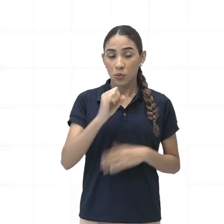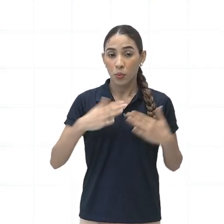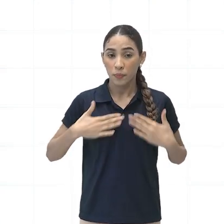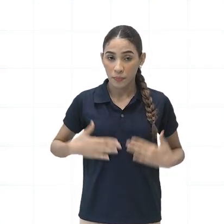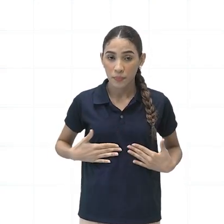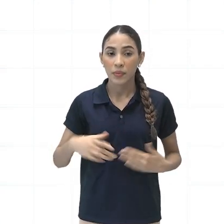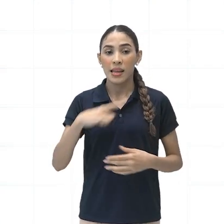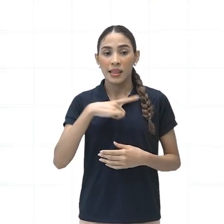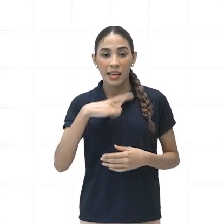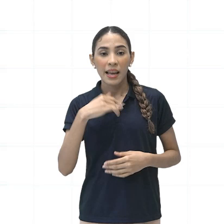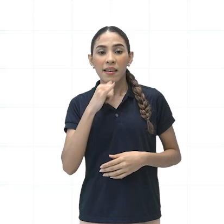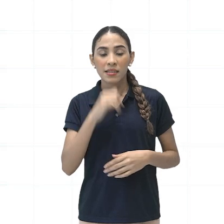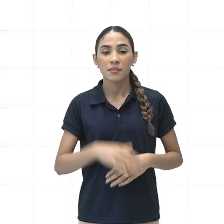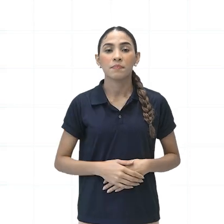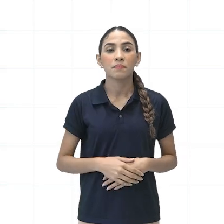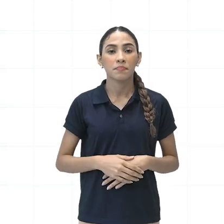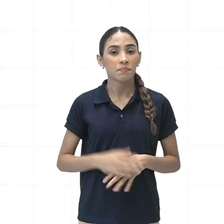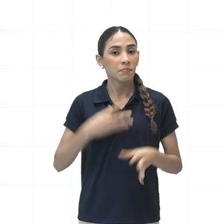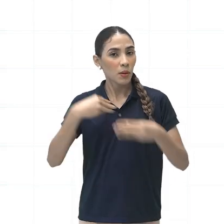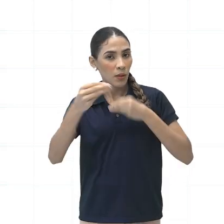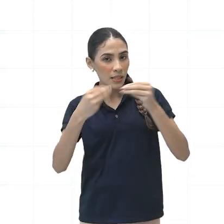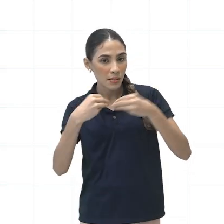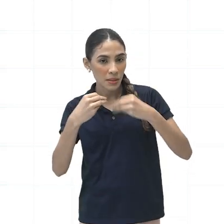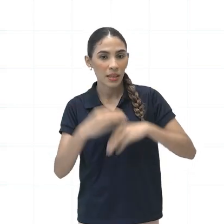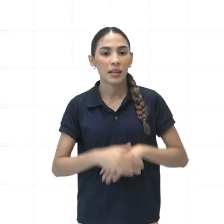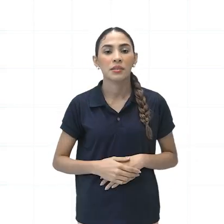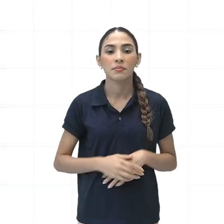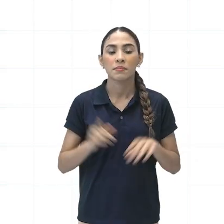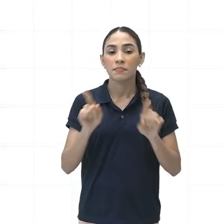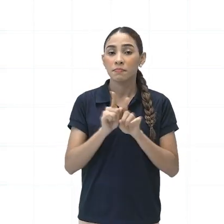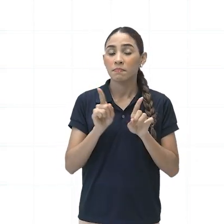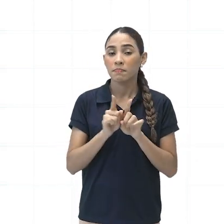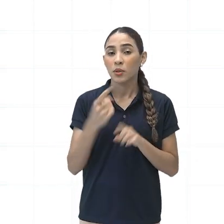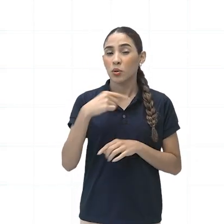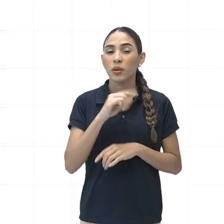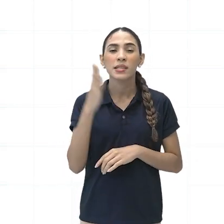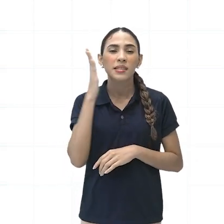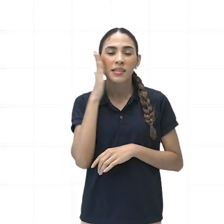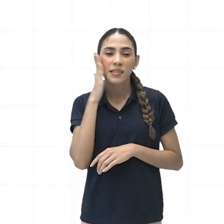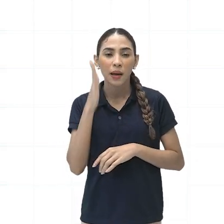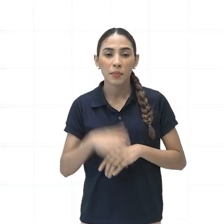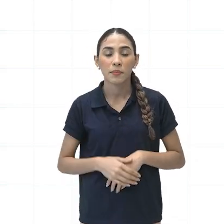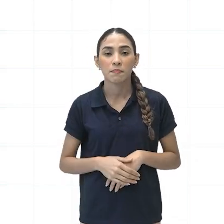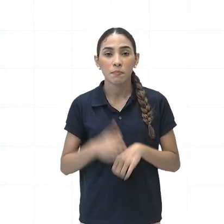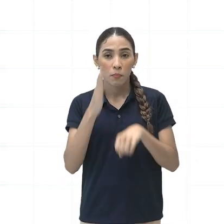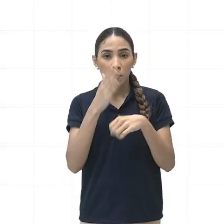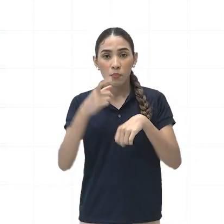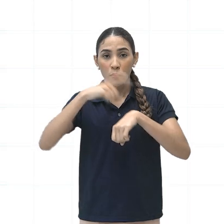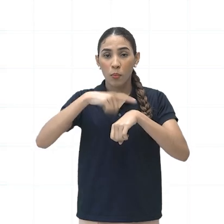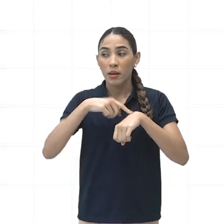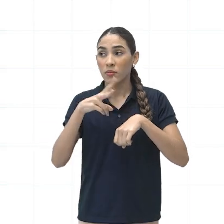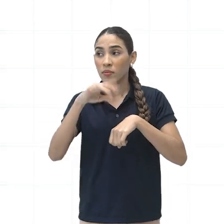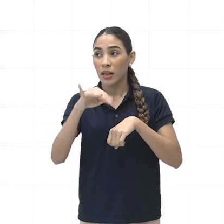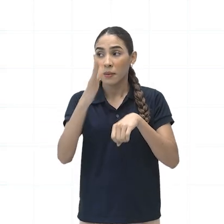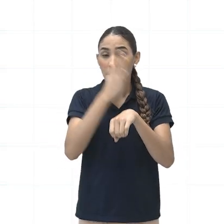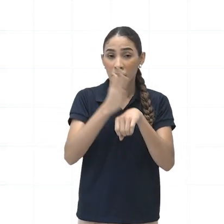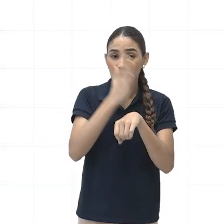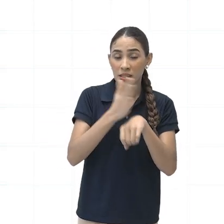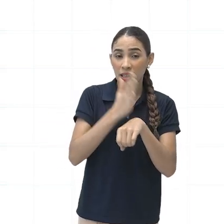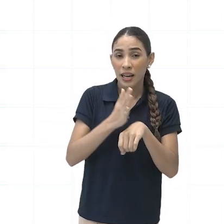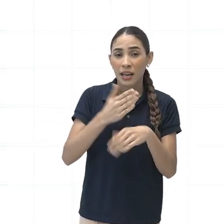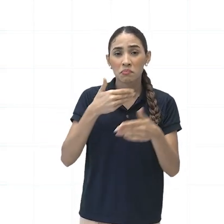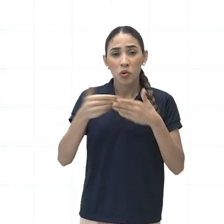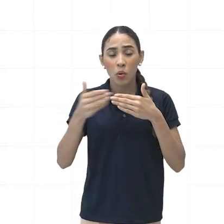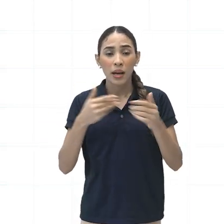teremos benefícios como aumento da flexibilidade. A gente sabe que quando nós vamos treinar ali qualquer tipo